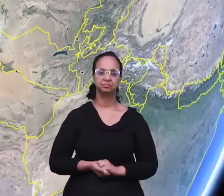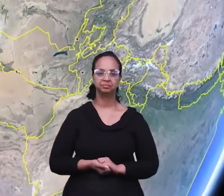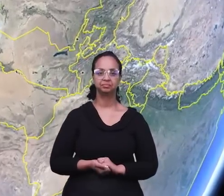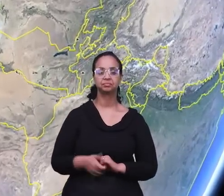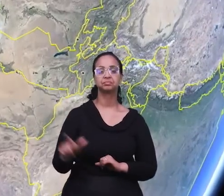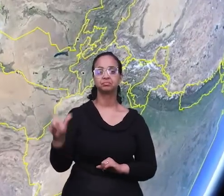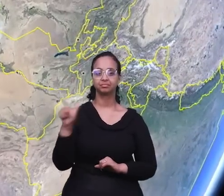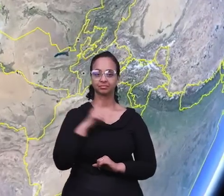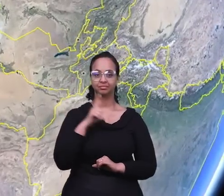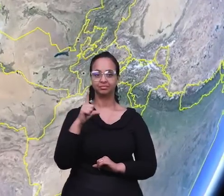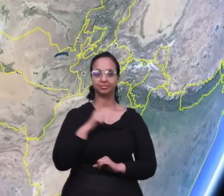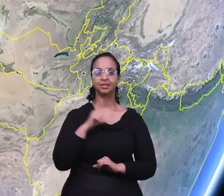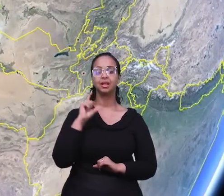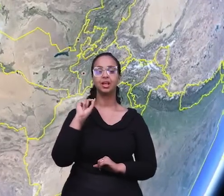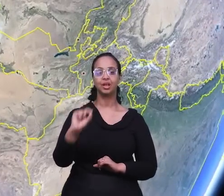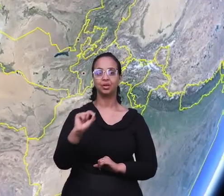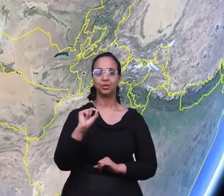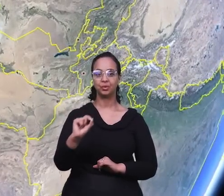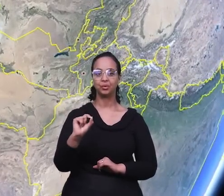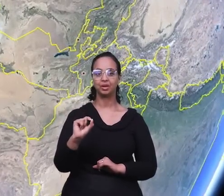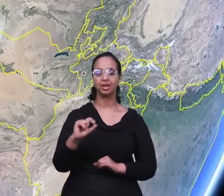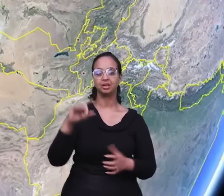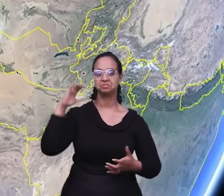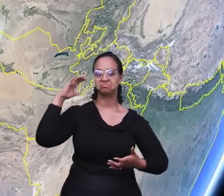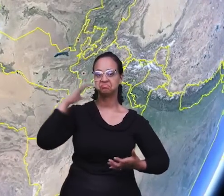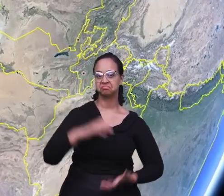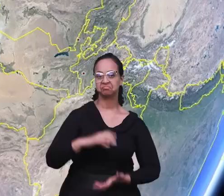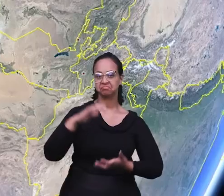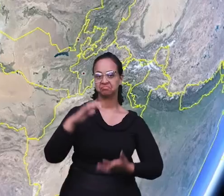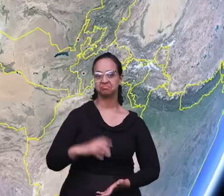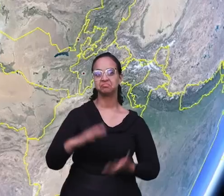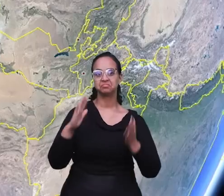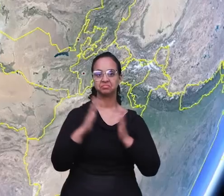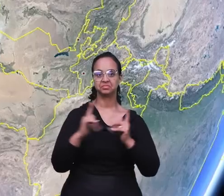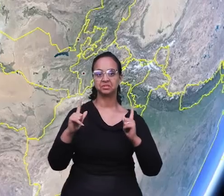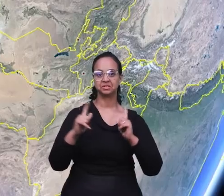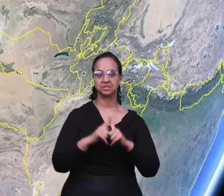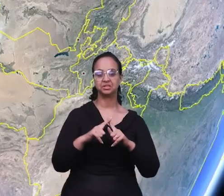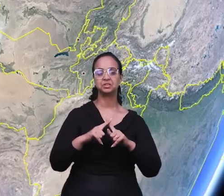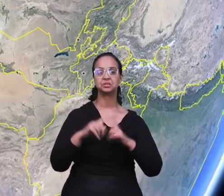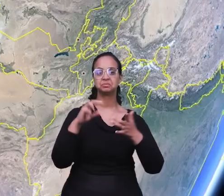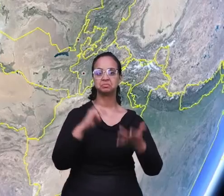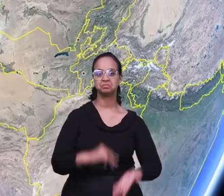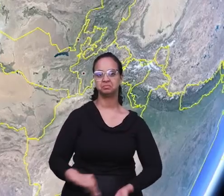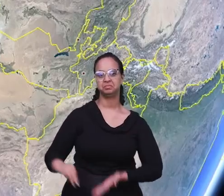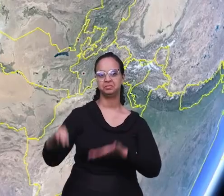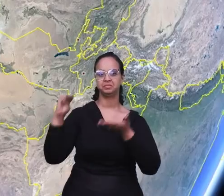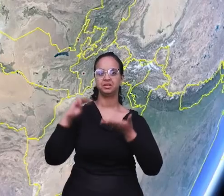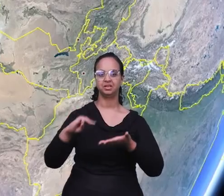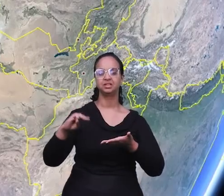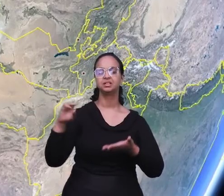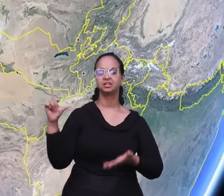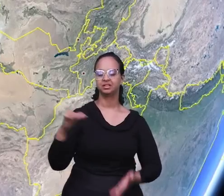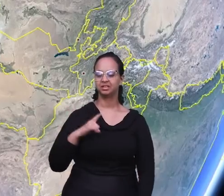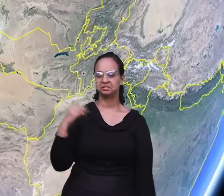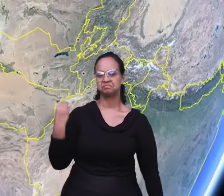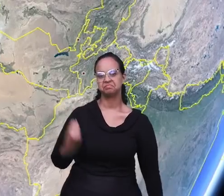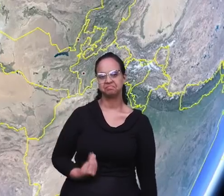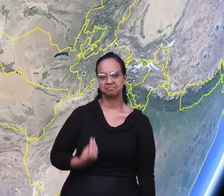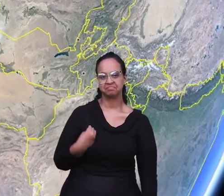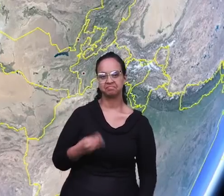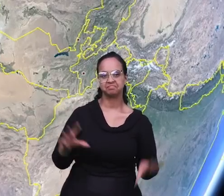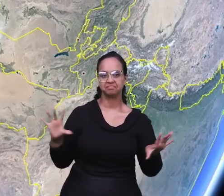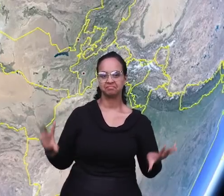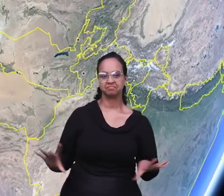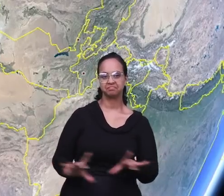espírito. Através do sistema de transmissão, os membros da Igreja Cristã Maranata de todo o planeta vivem